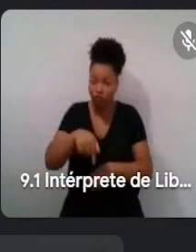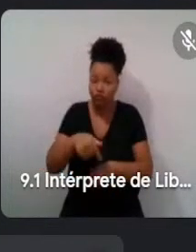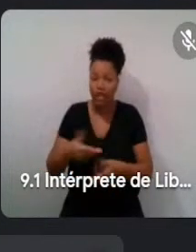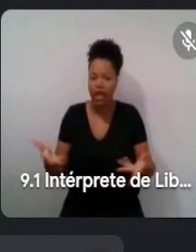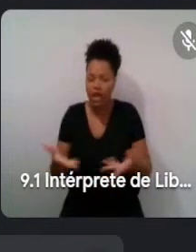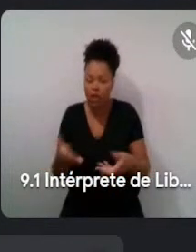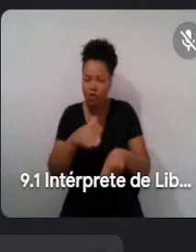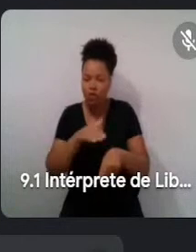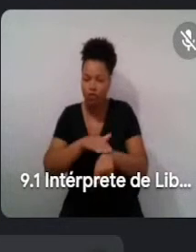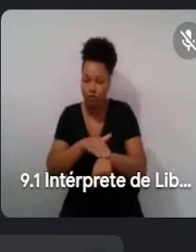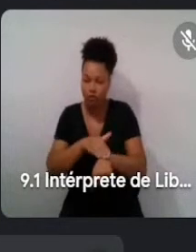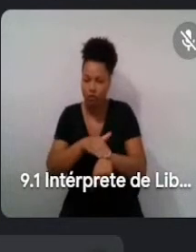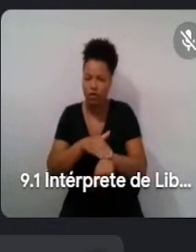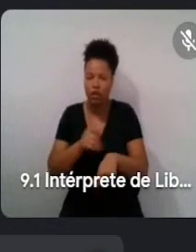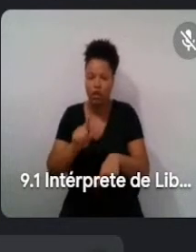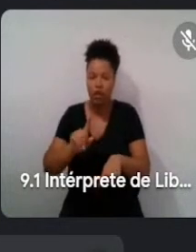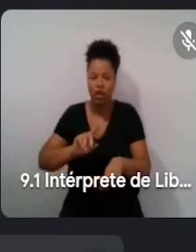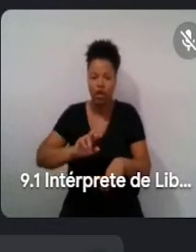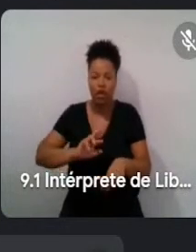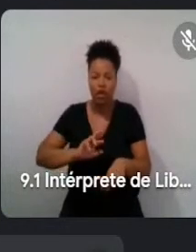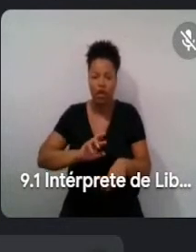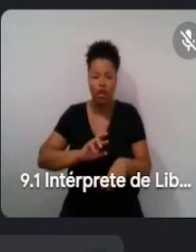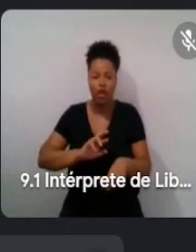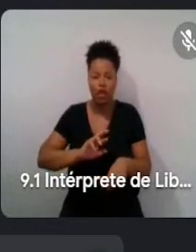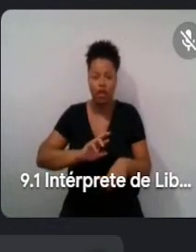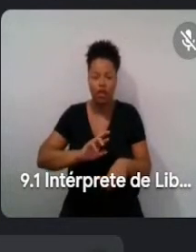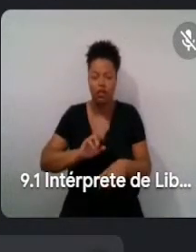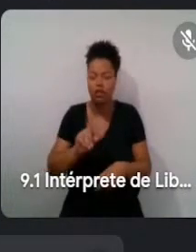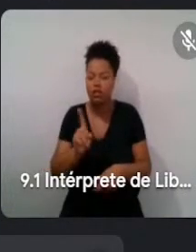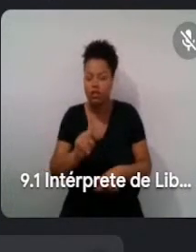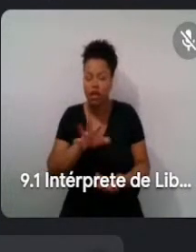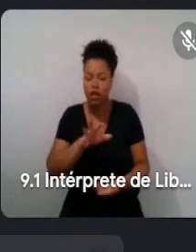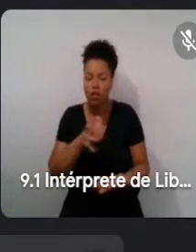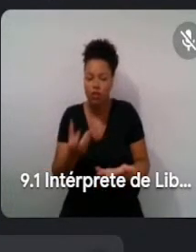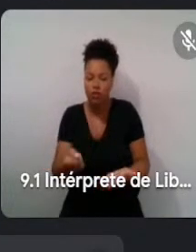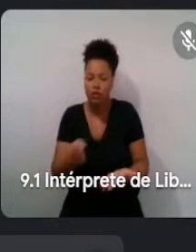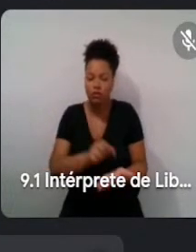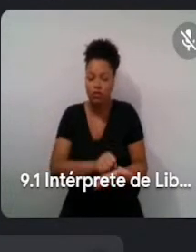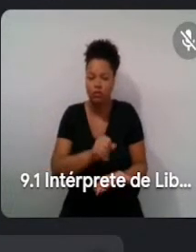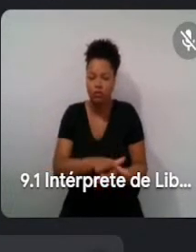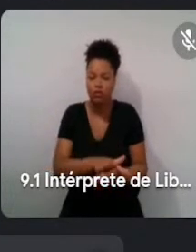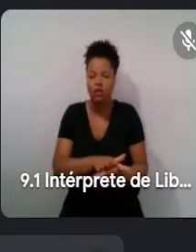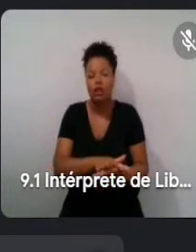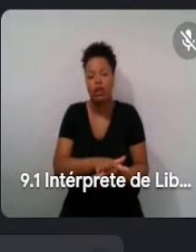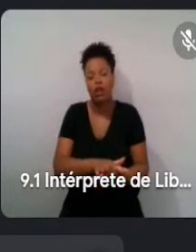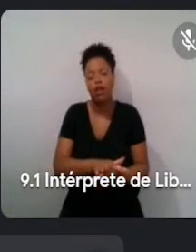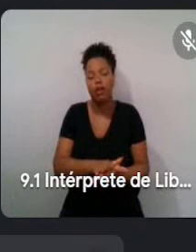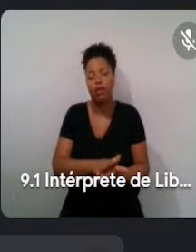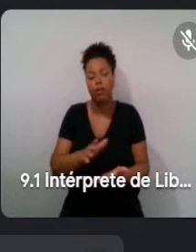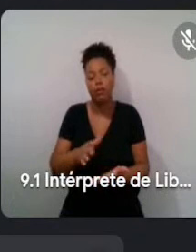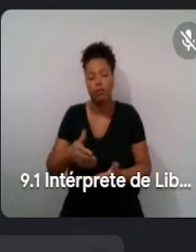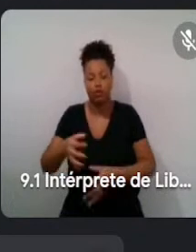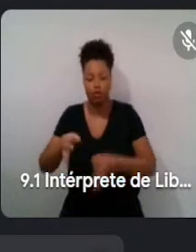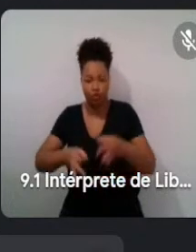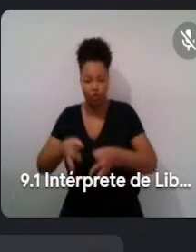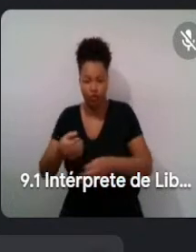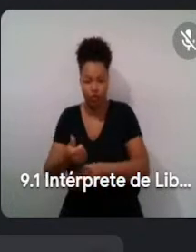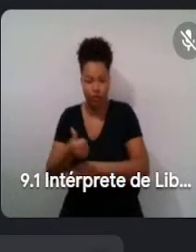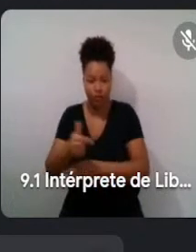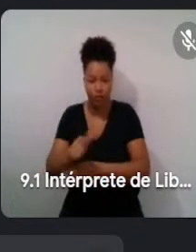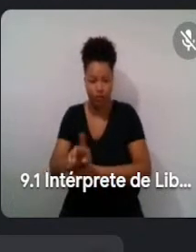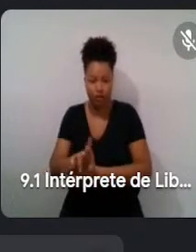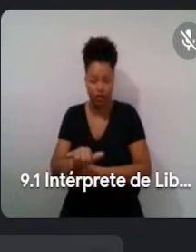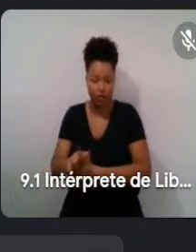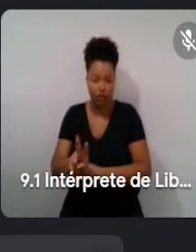momento, é a não aplicação da multa determinada pelo juízo de primeiro grau, em razão de que não houve ato voluntário